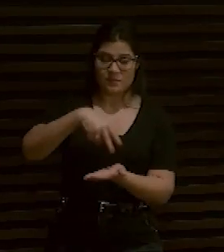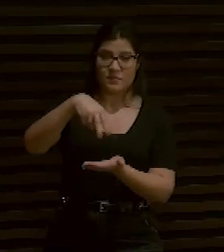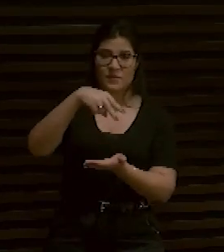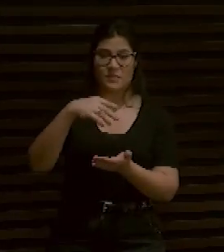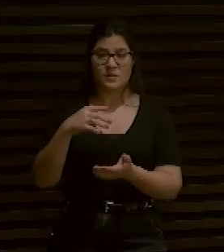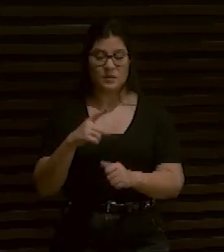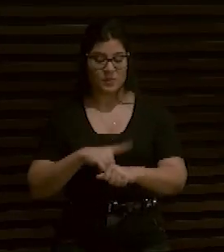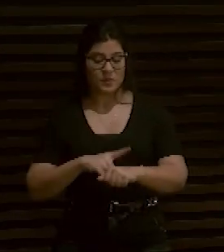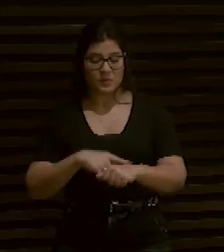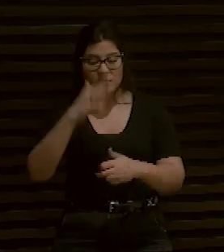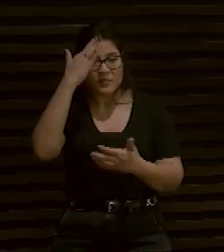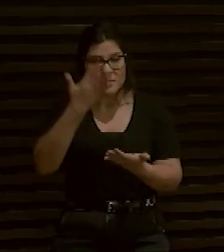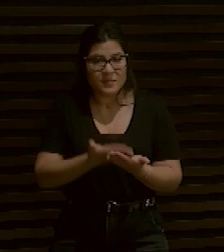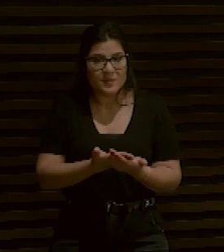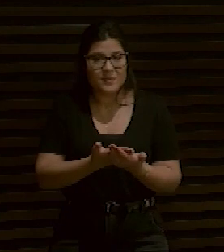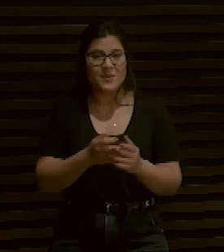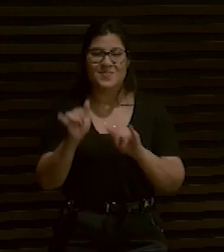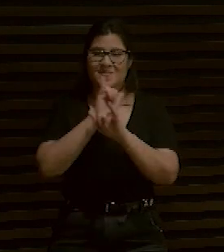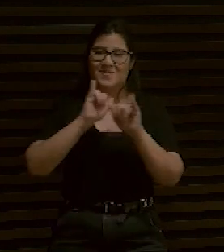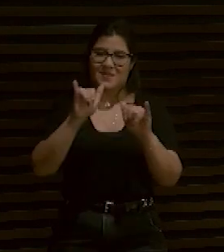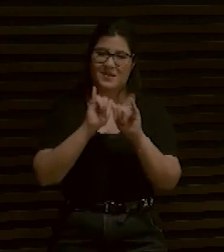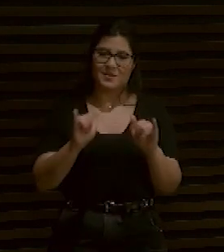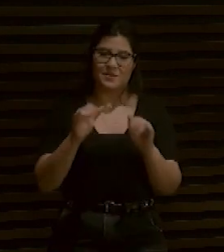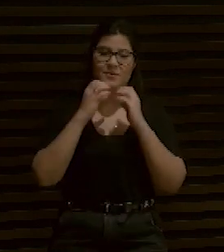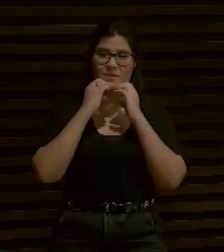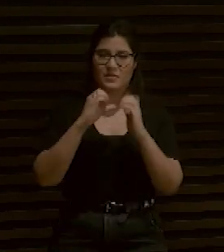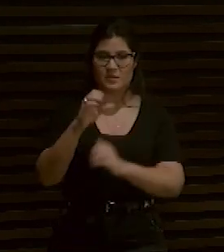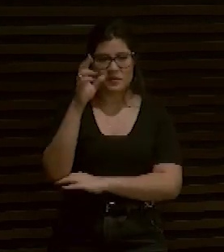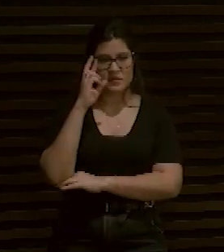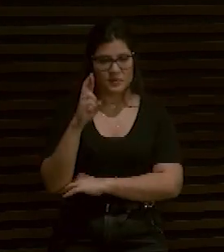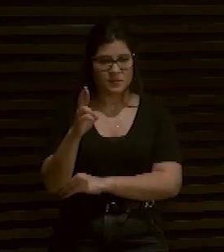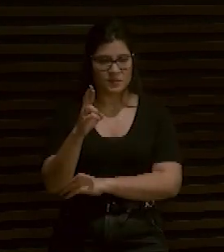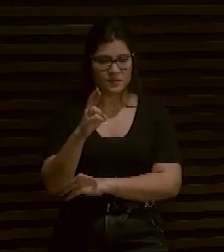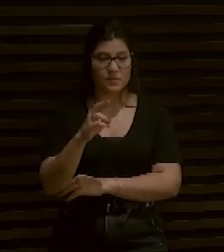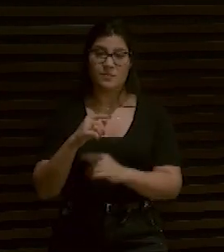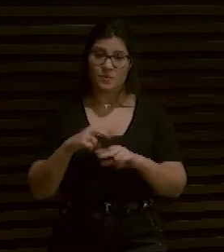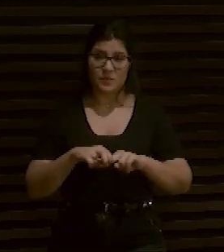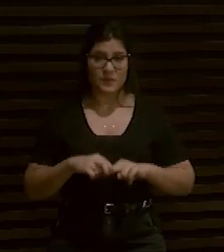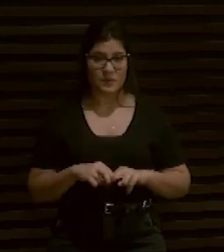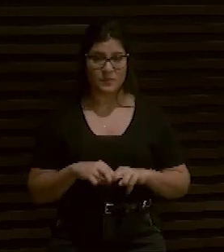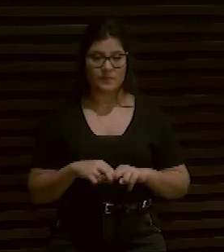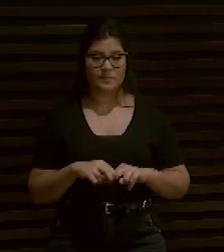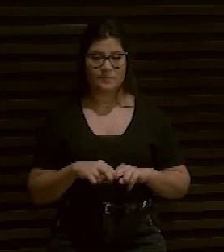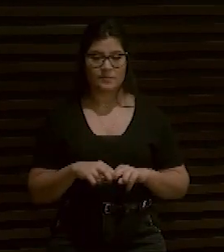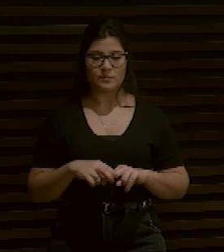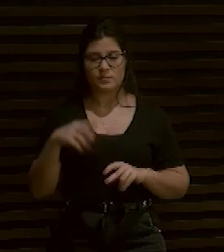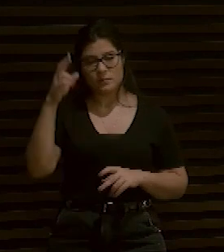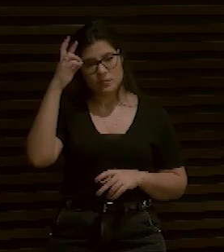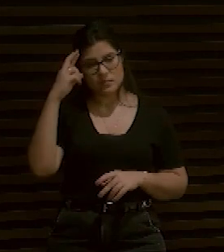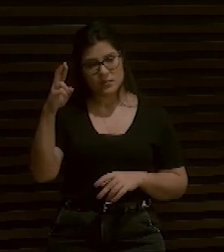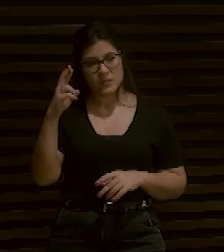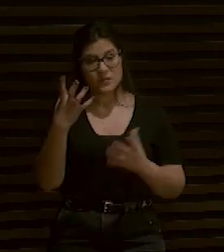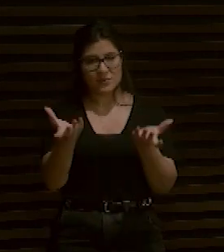cremos? Para proclamarmos o Evangelho do Senhor. Por isso. Aprove ao Senhor